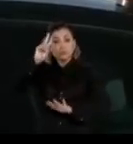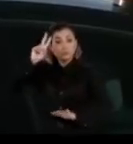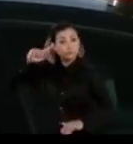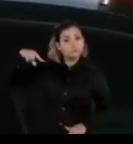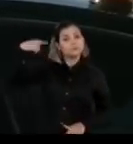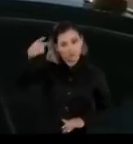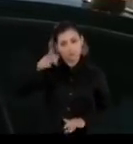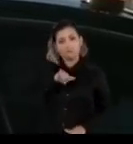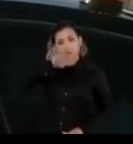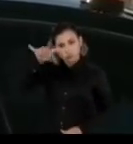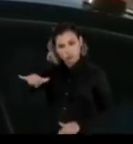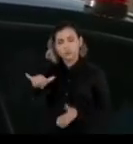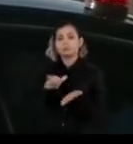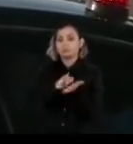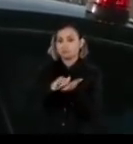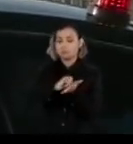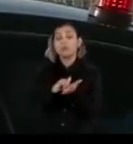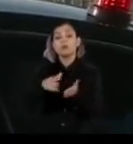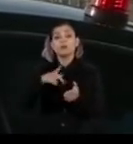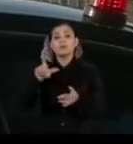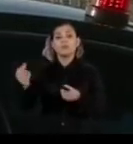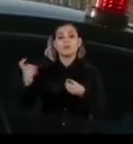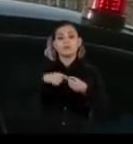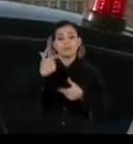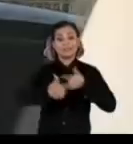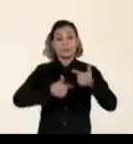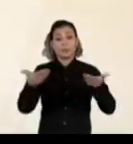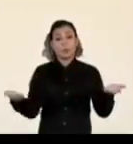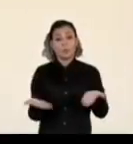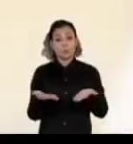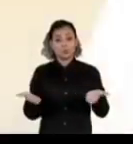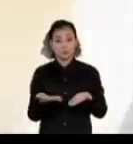segunda-feira e afirmou que reassumiria a presidência hoje.